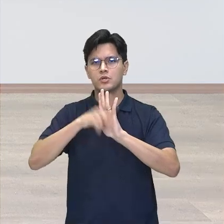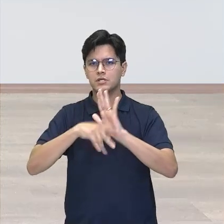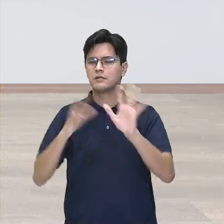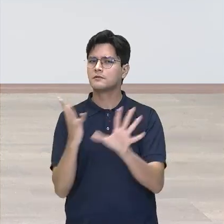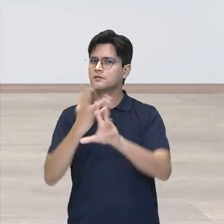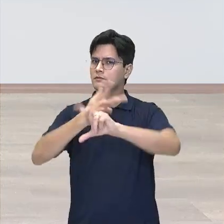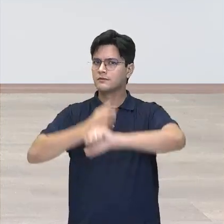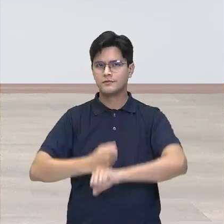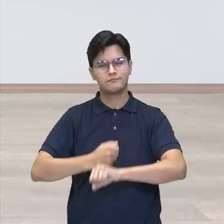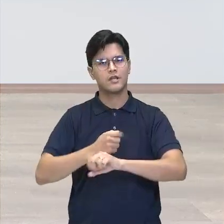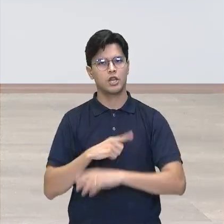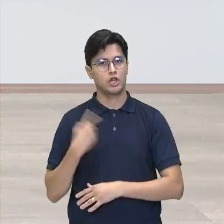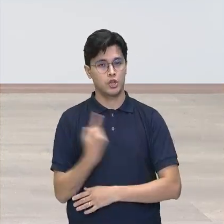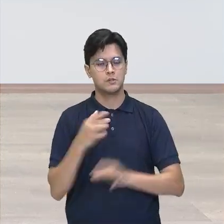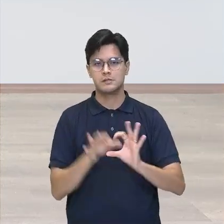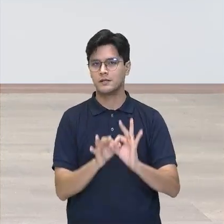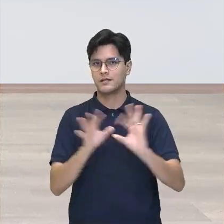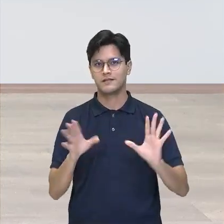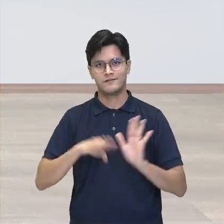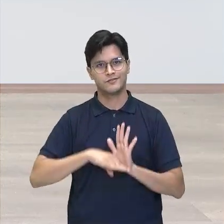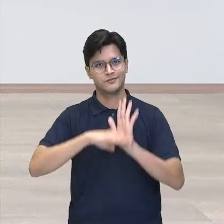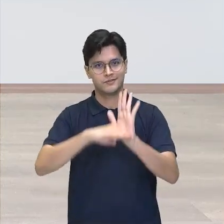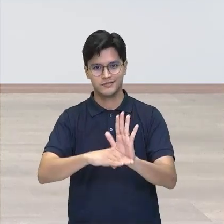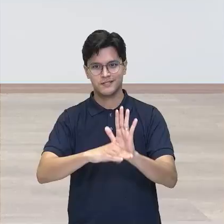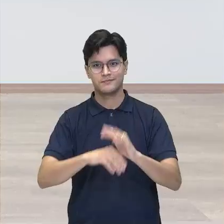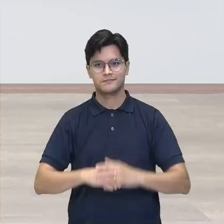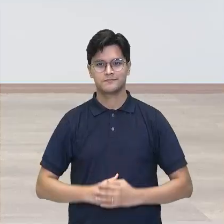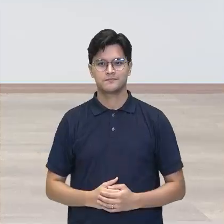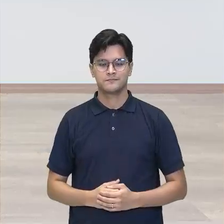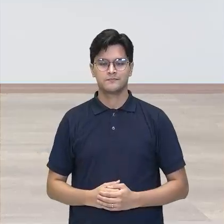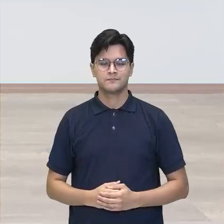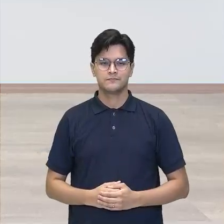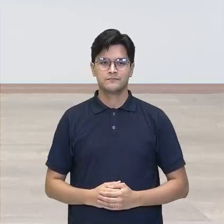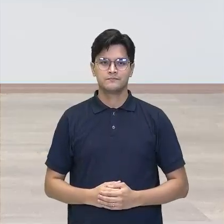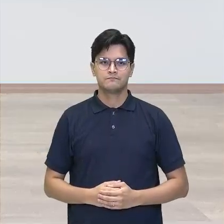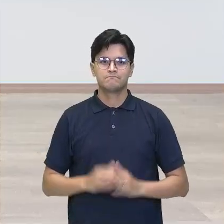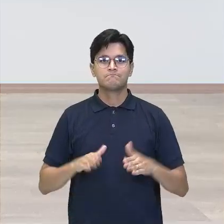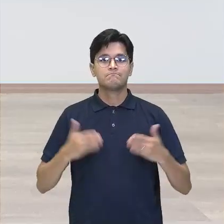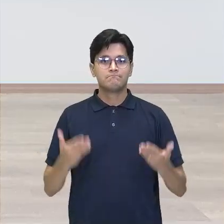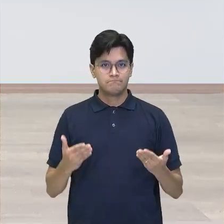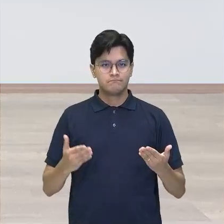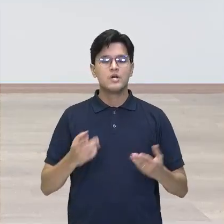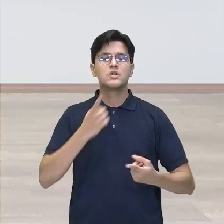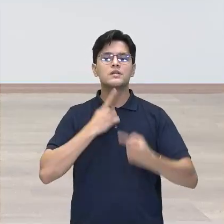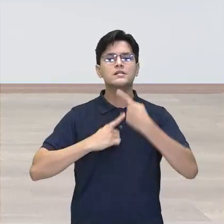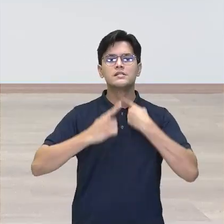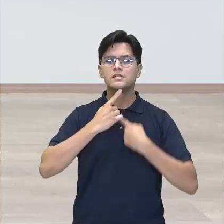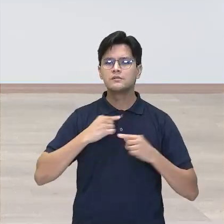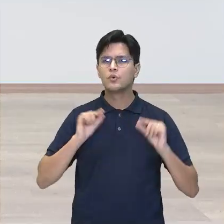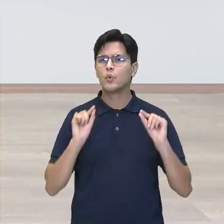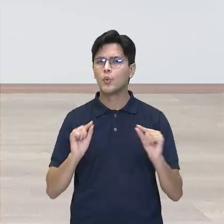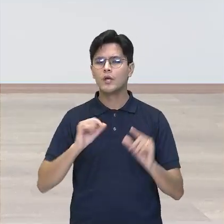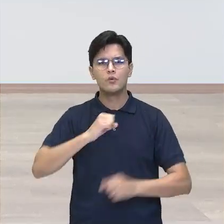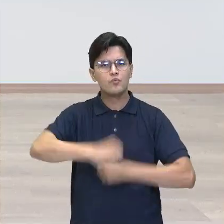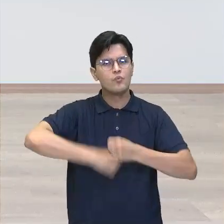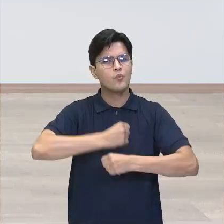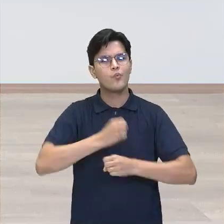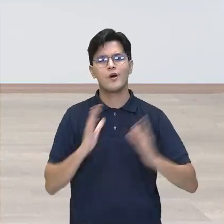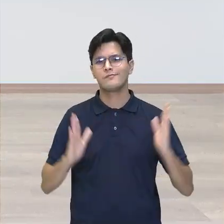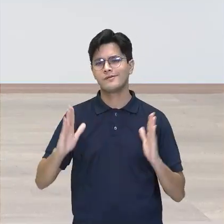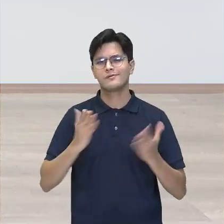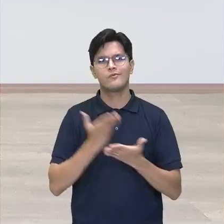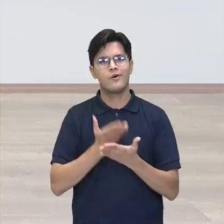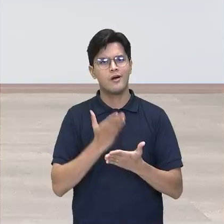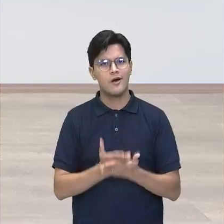estar aqui à disposição para tirar a dúvida de vocês. É isso aí, a gente deseja que seja, né, um ano letivo tranquilo, aí que vocês